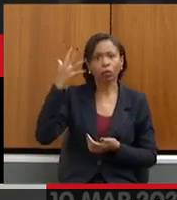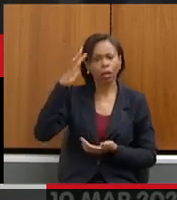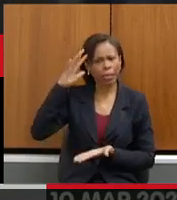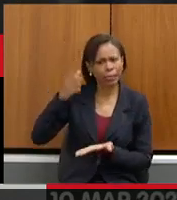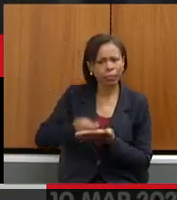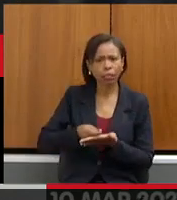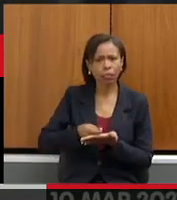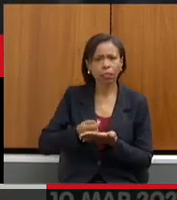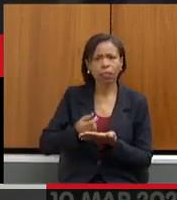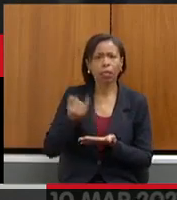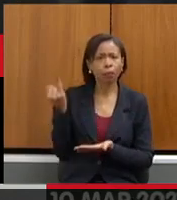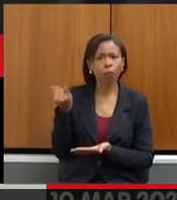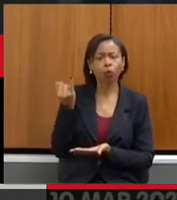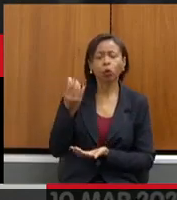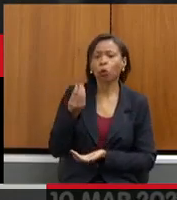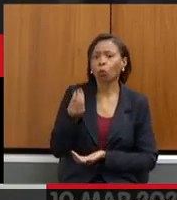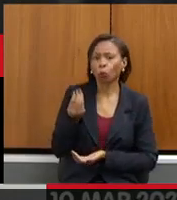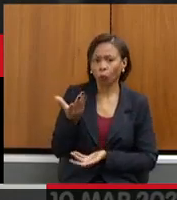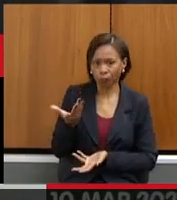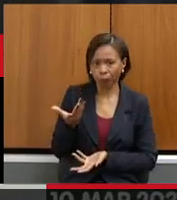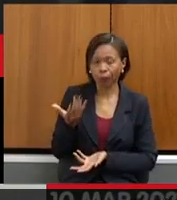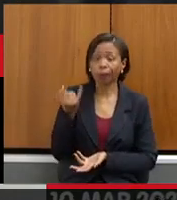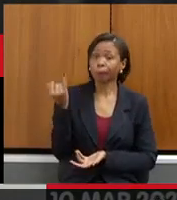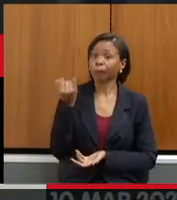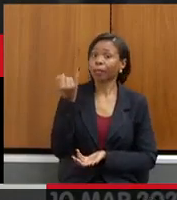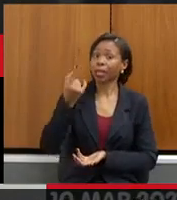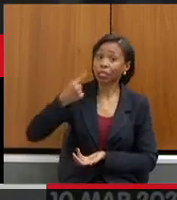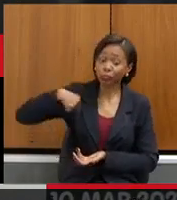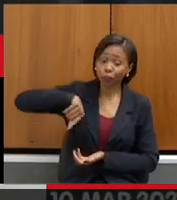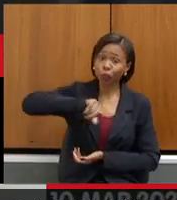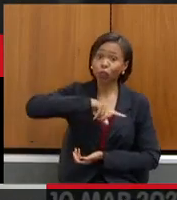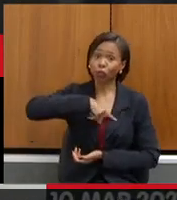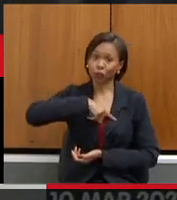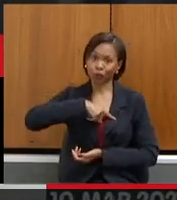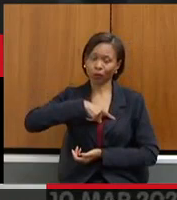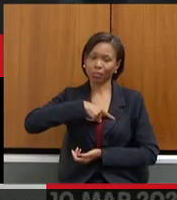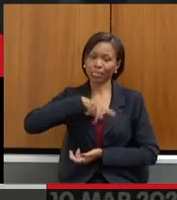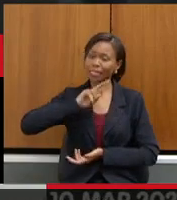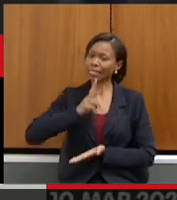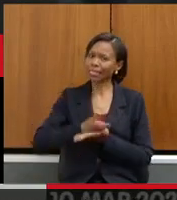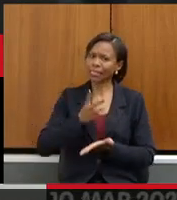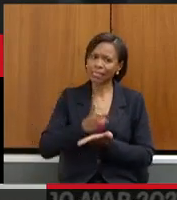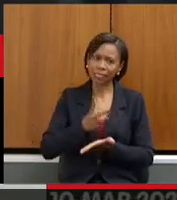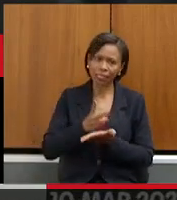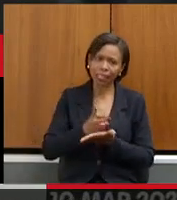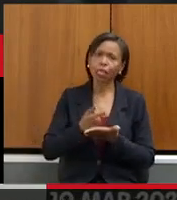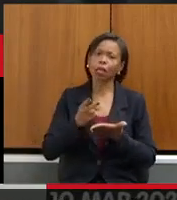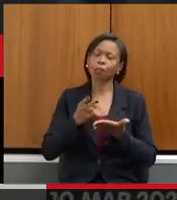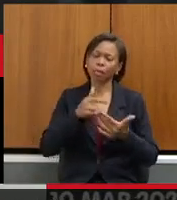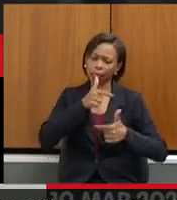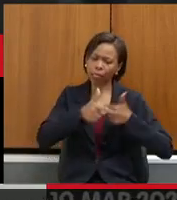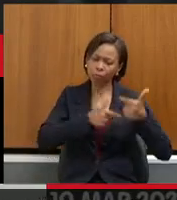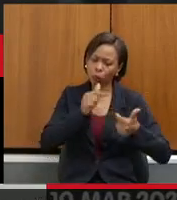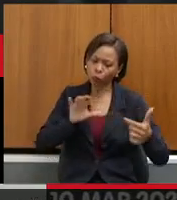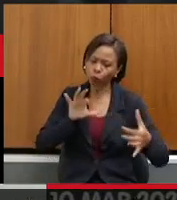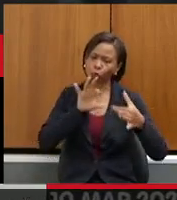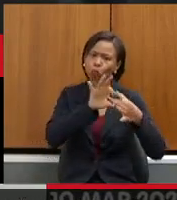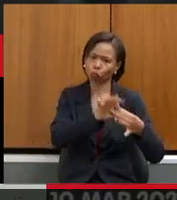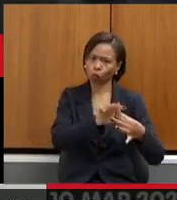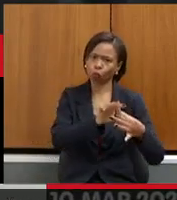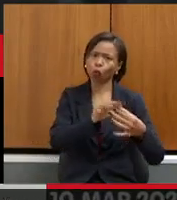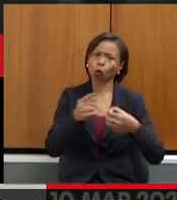importância é que nós sempre estaremos buscando um consenso com os municípios e o que